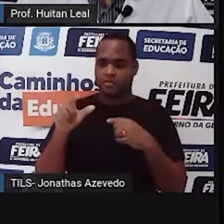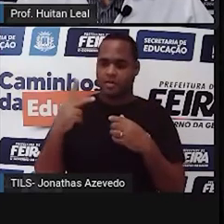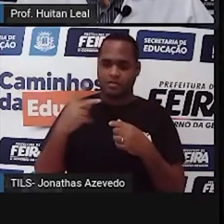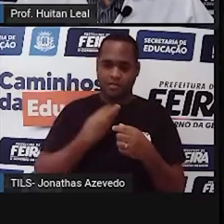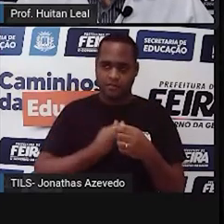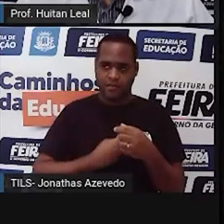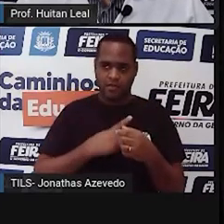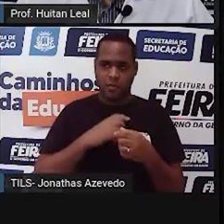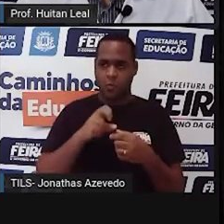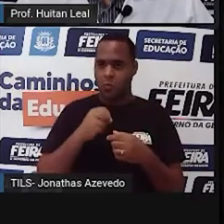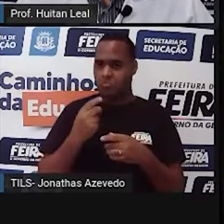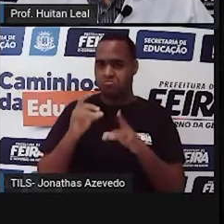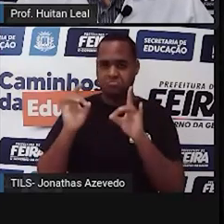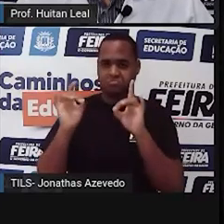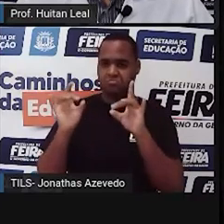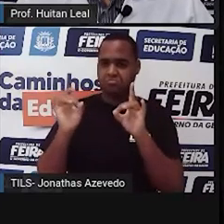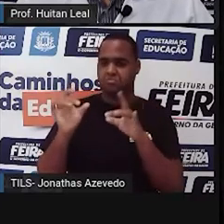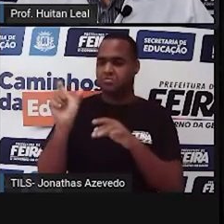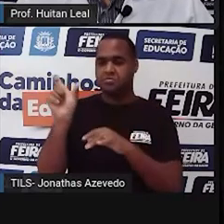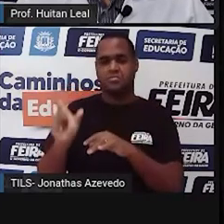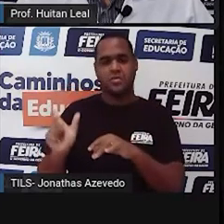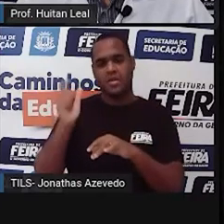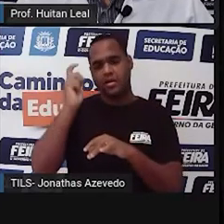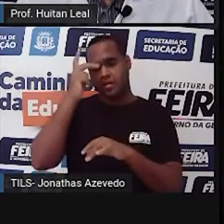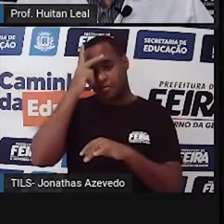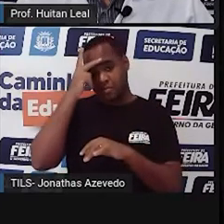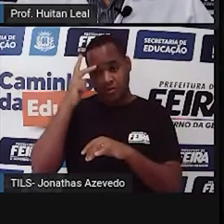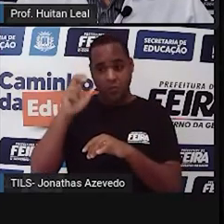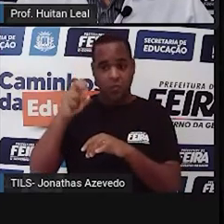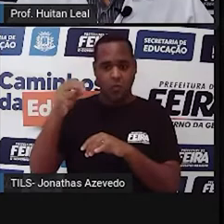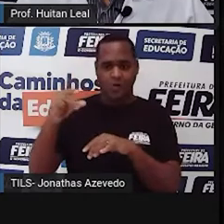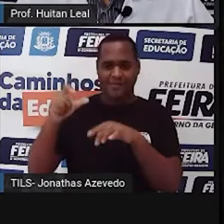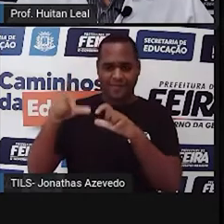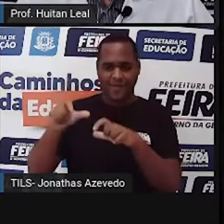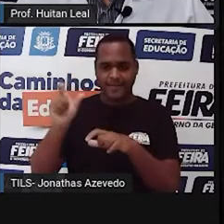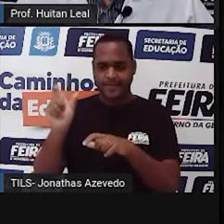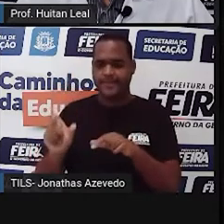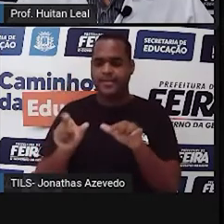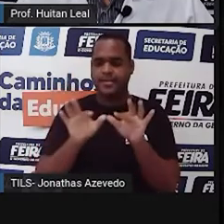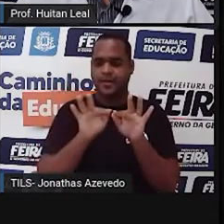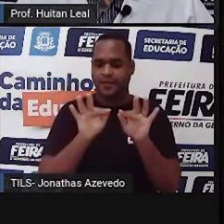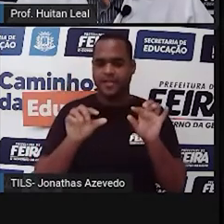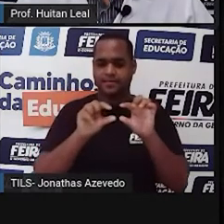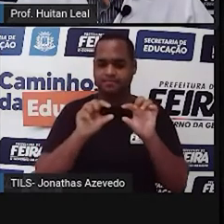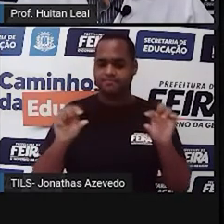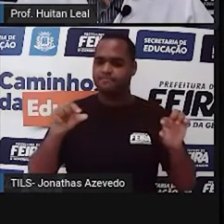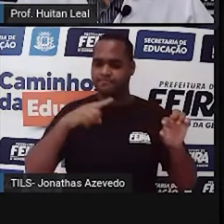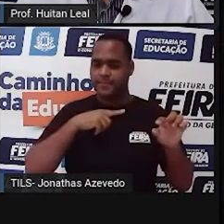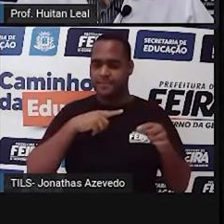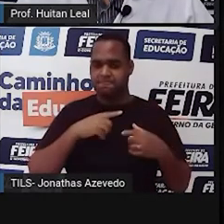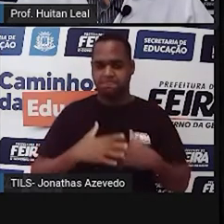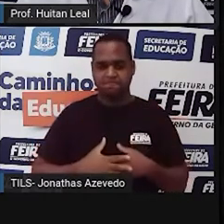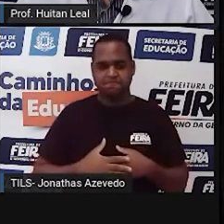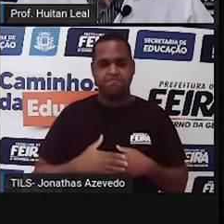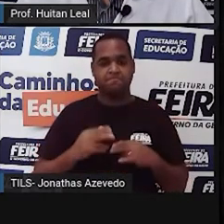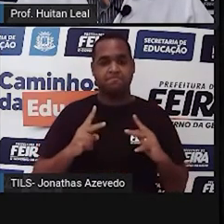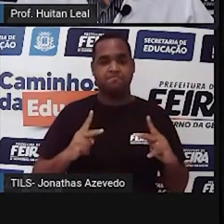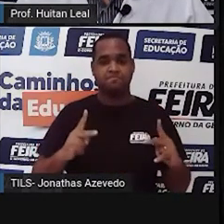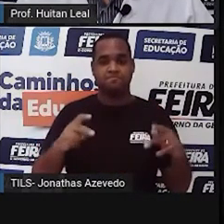ou qualidade de um sujeito que está expresso na oração. Mas dando continuidade,